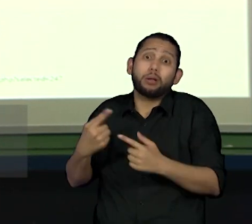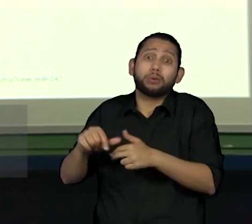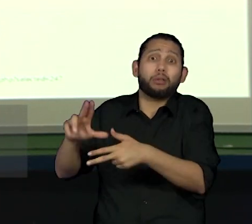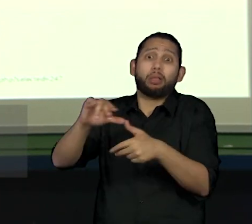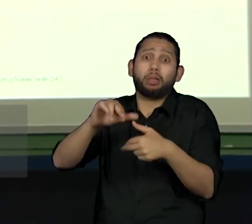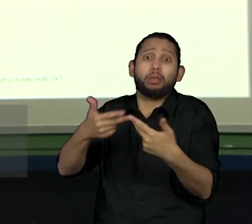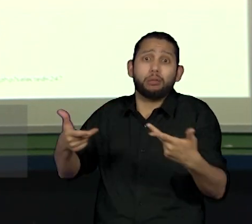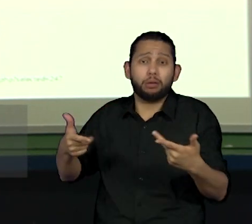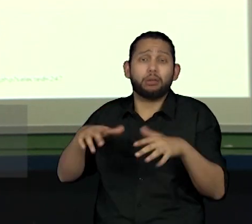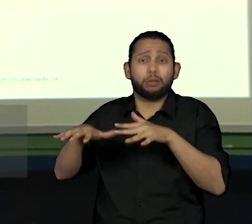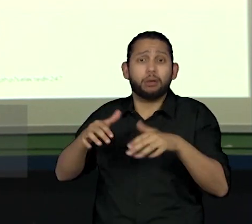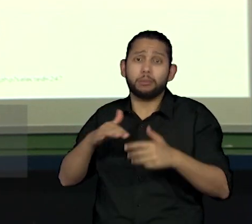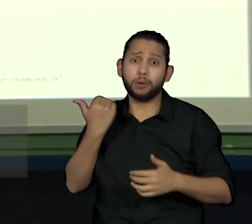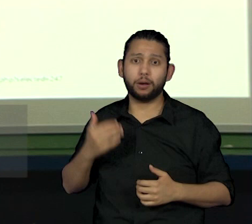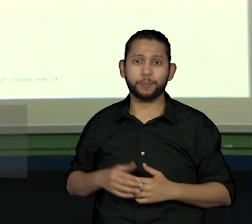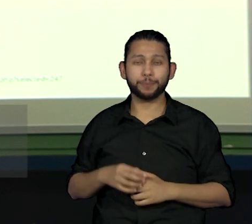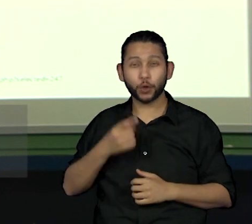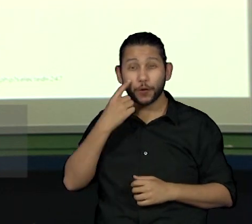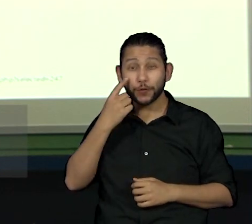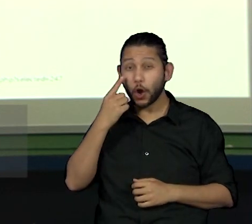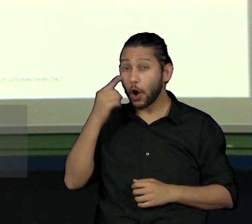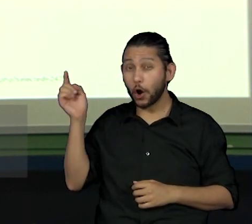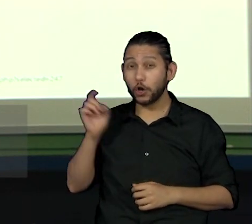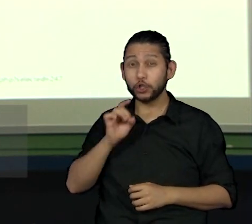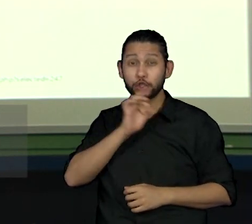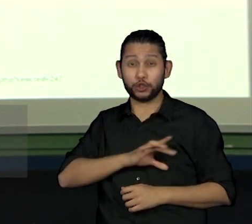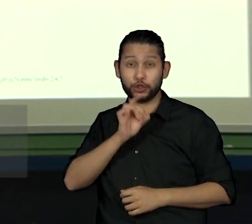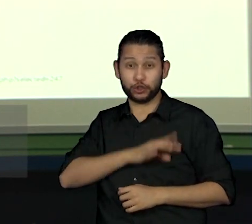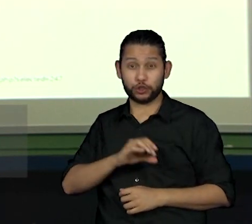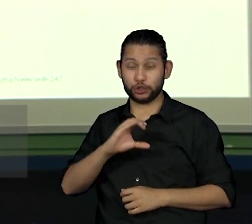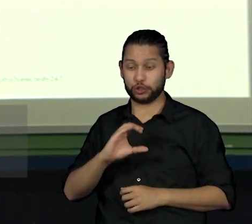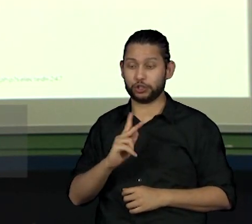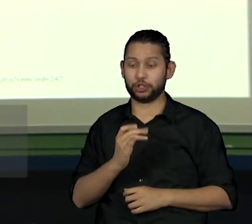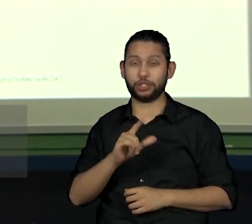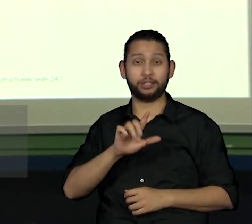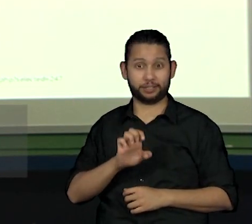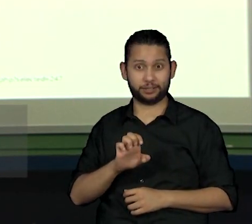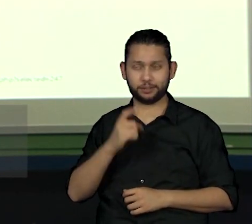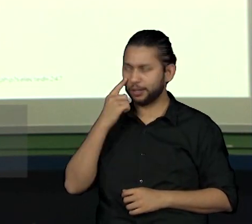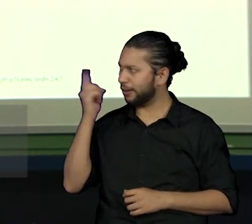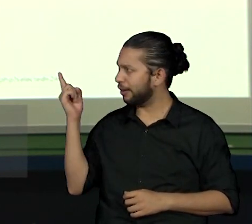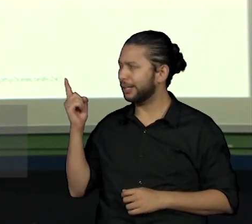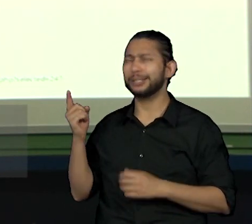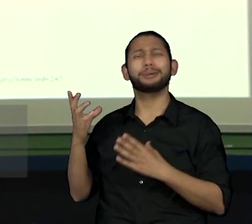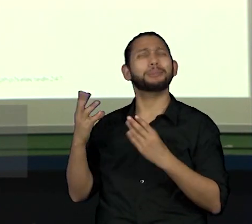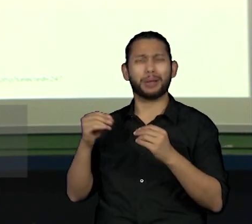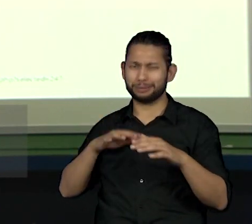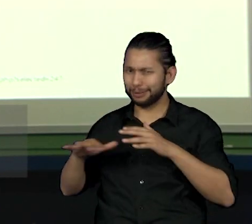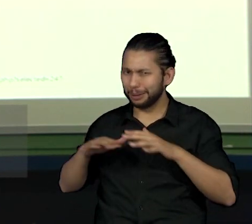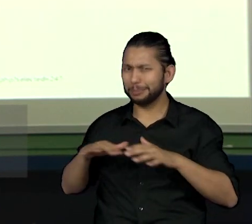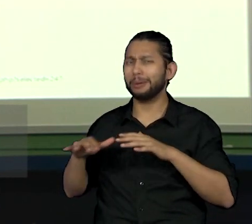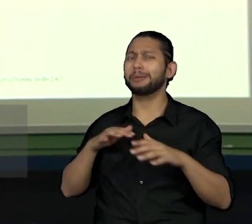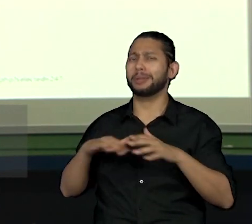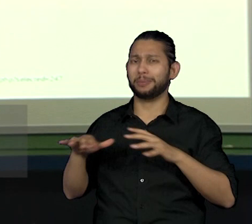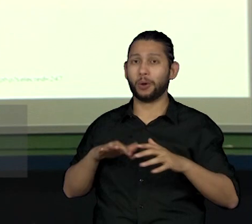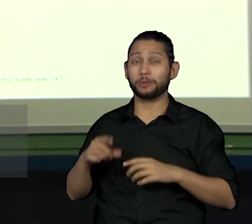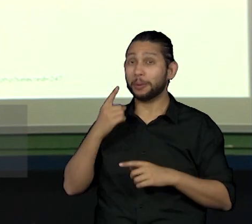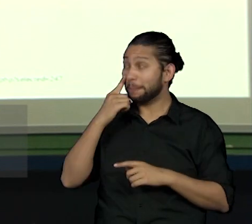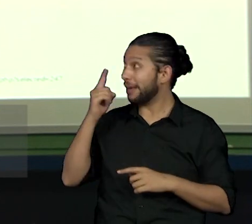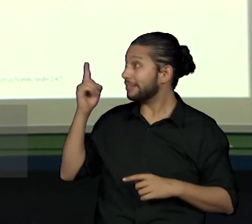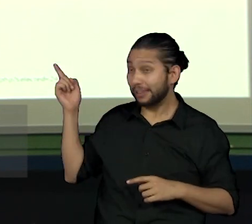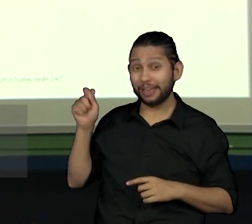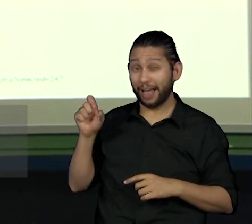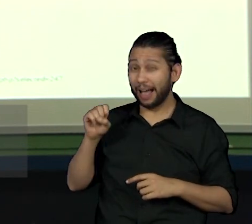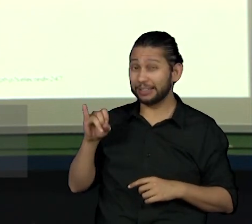O Chile, por exemplo, que na América do Sul, tem mais terremotos que essa área. Mas aqui, eu tenho mais mortes,